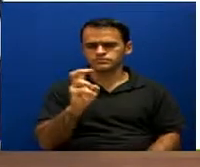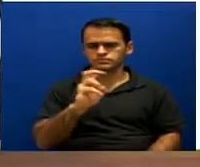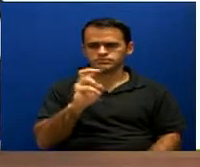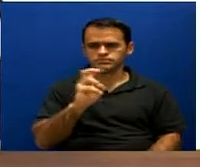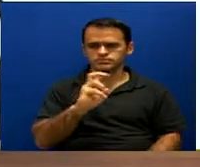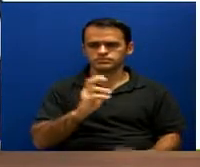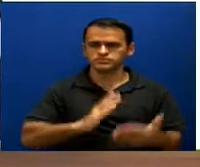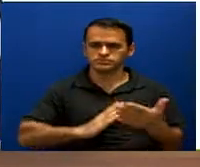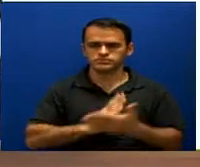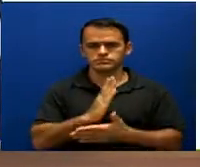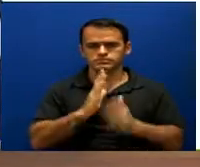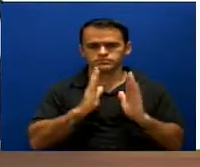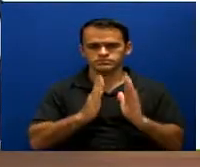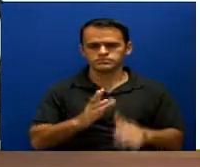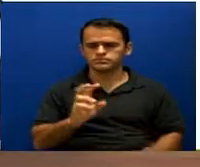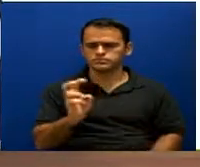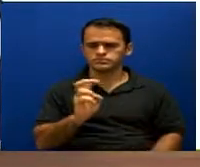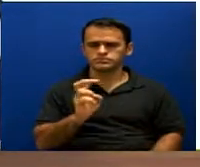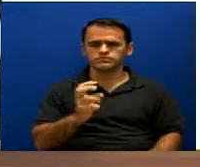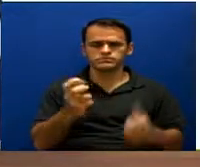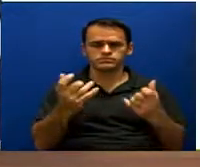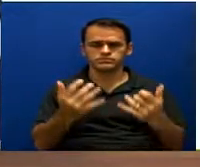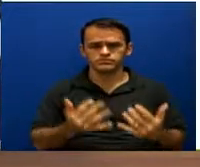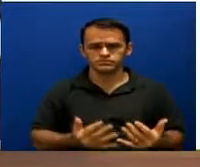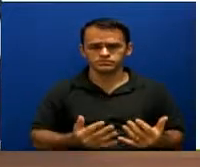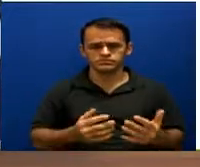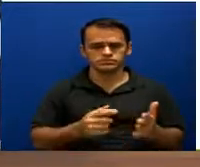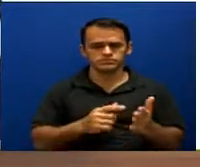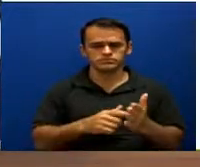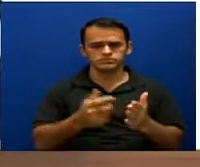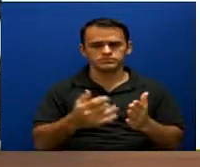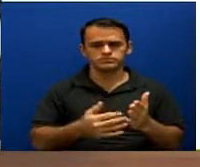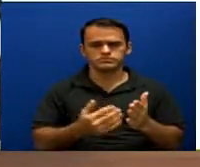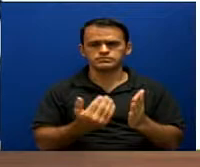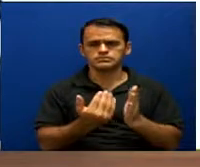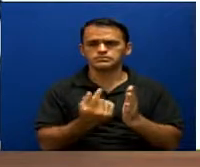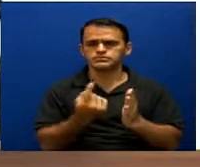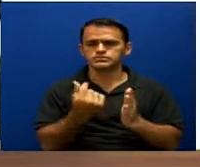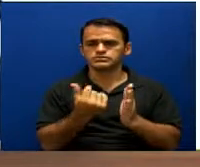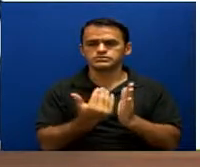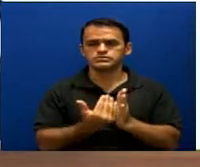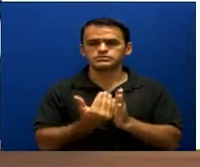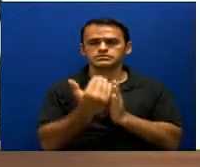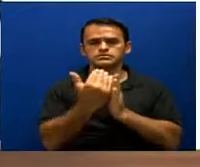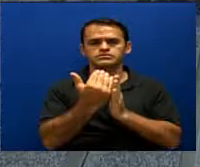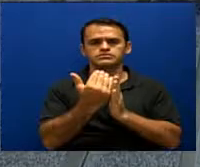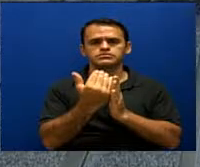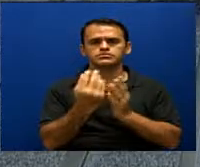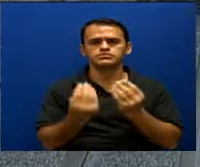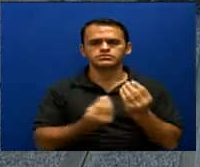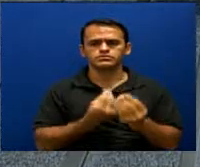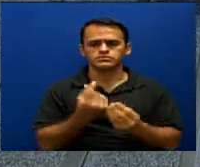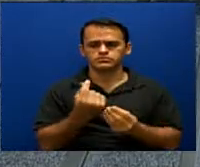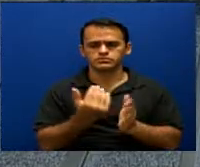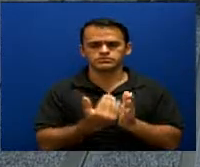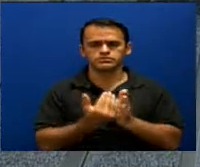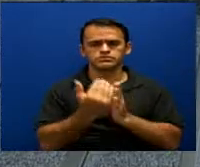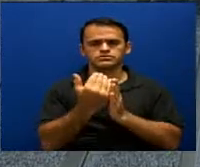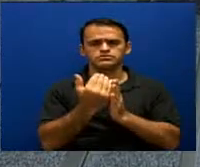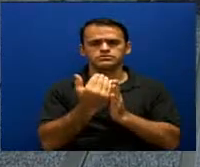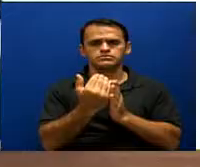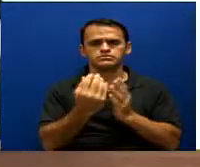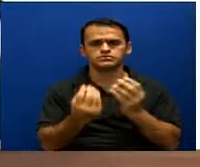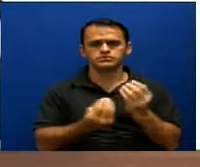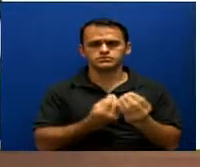qual foi aprovada, ela diz que haverá um aumento, mas não diz de onde vem o recurso. Senhora, me permite a parte? Se tiver